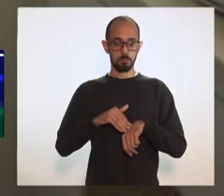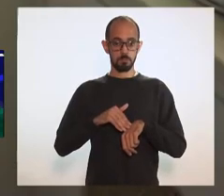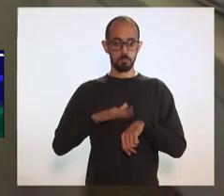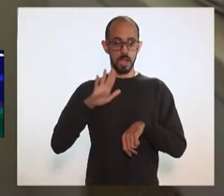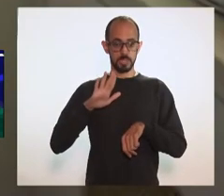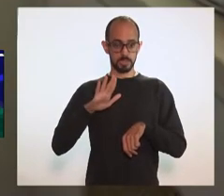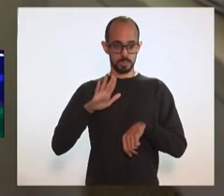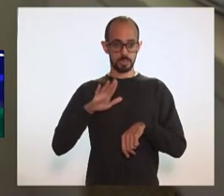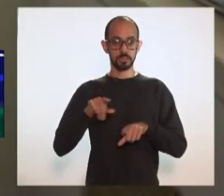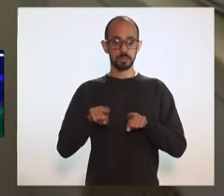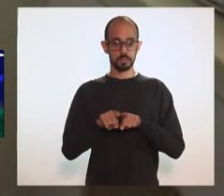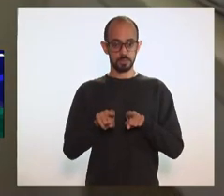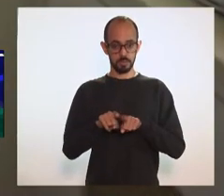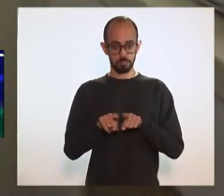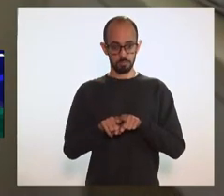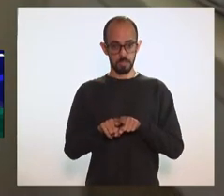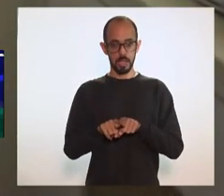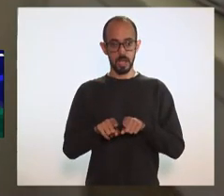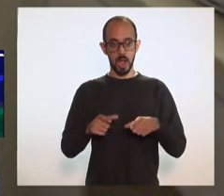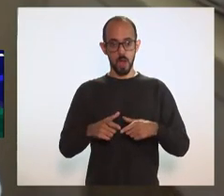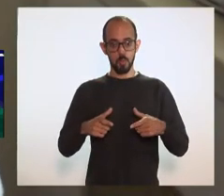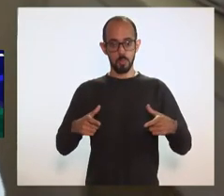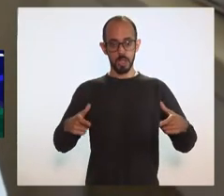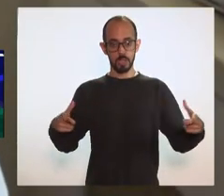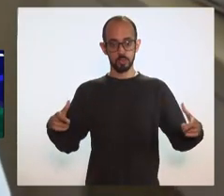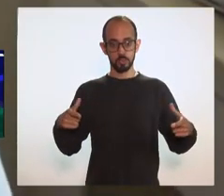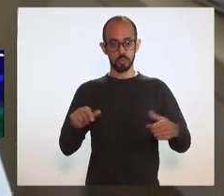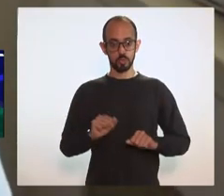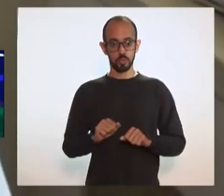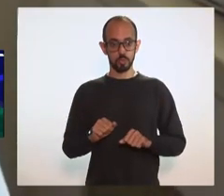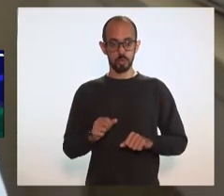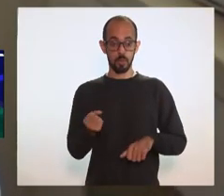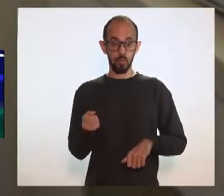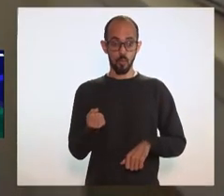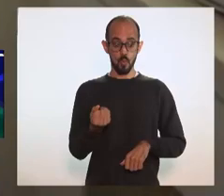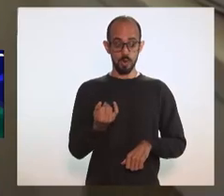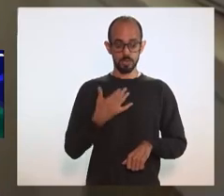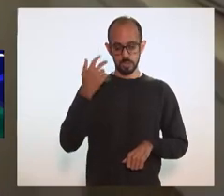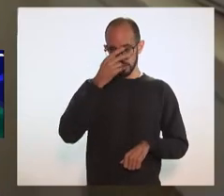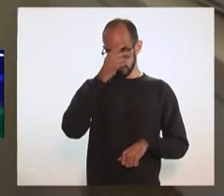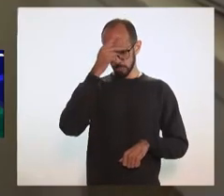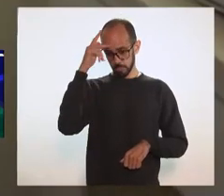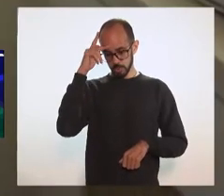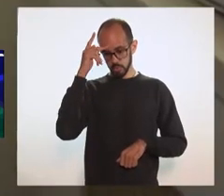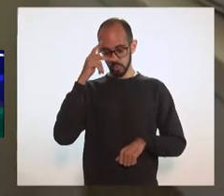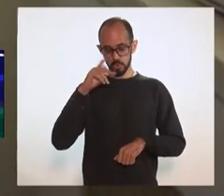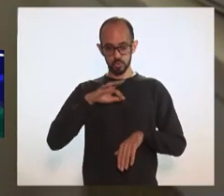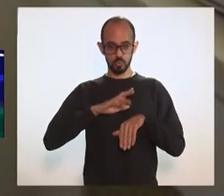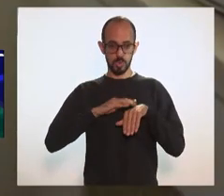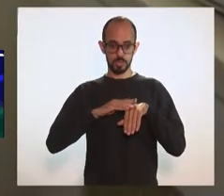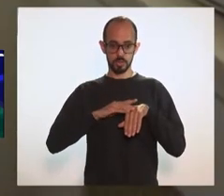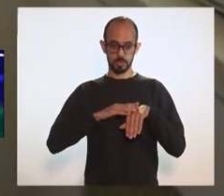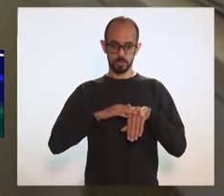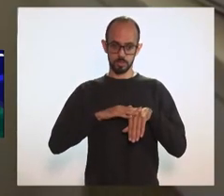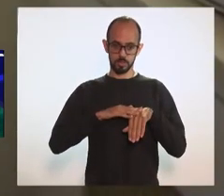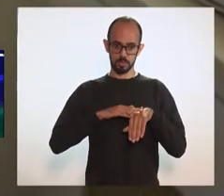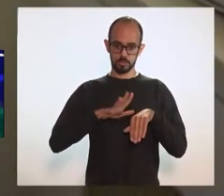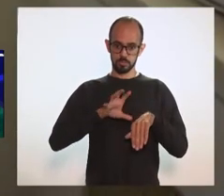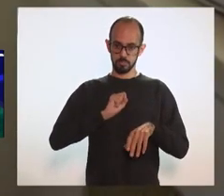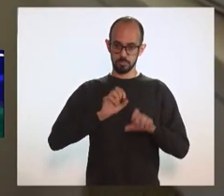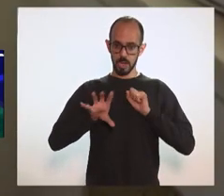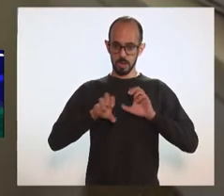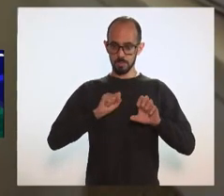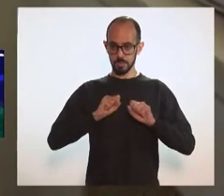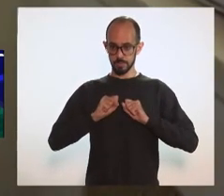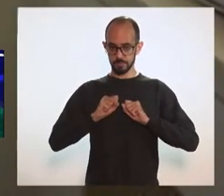sempre expressivo do número de contaminados. Não foi à toa que o estado